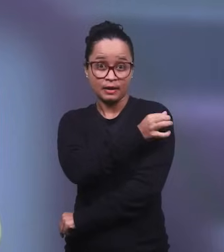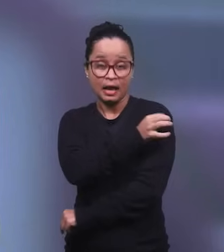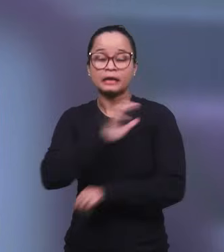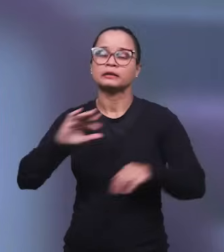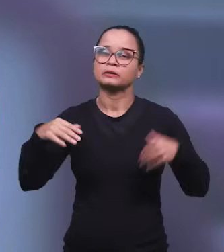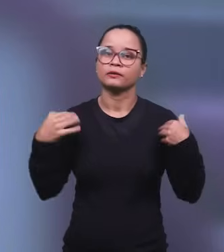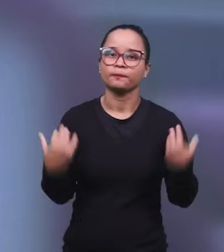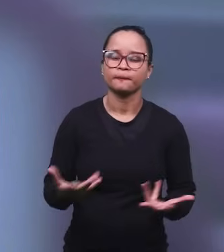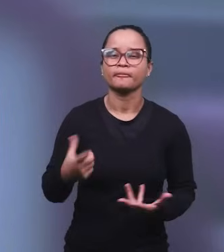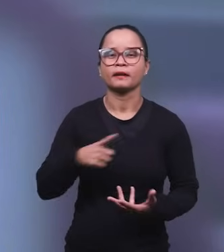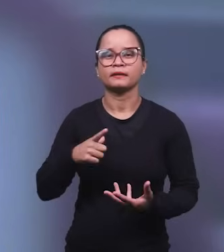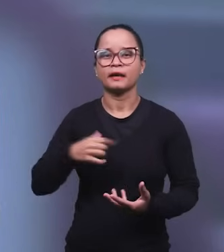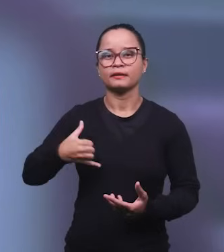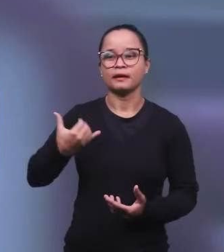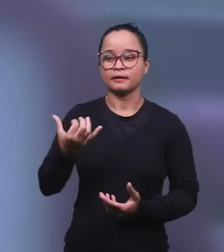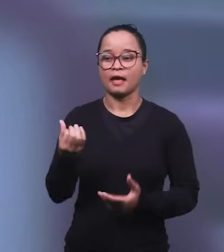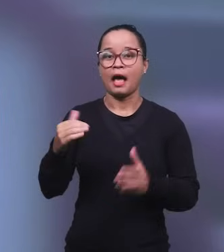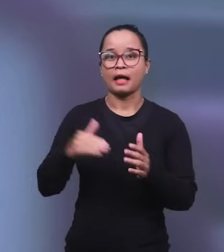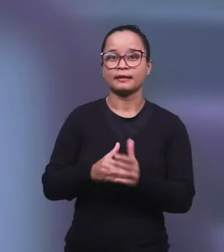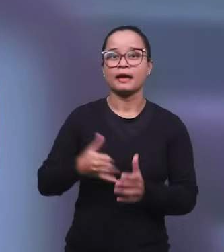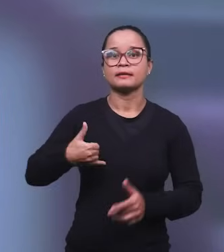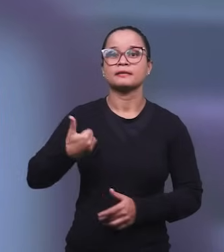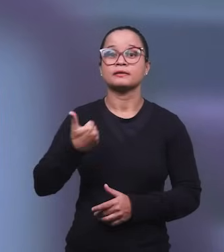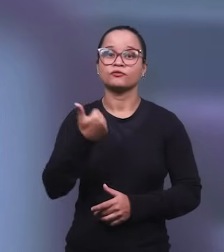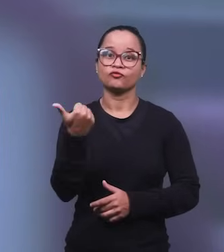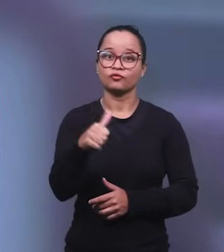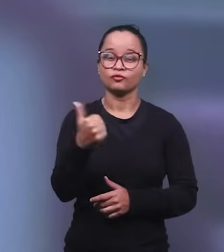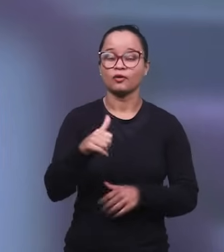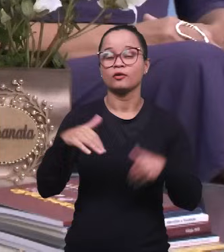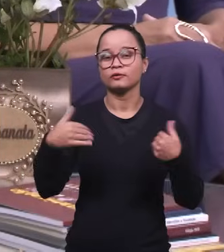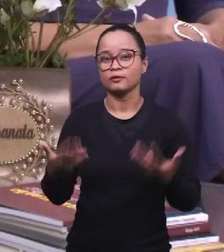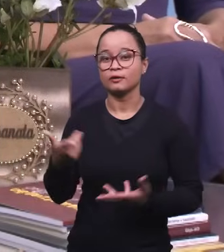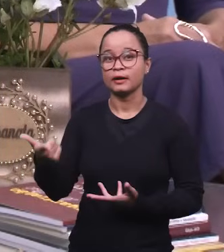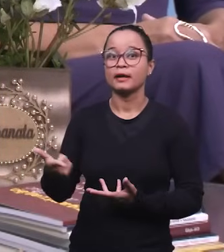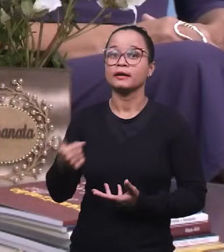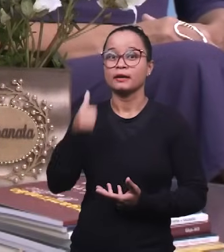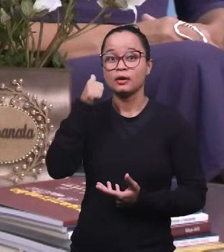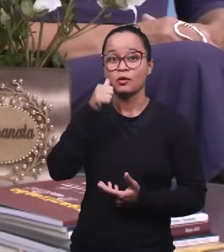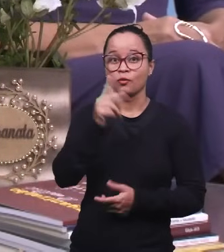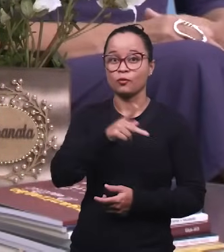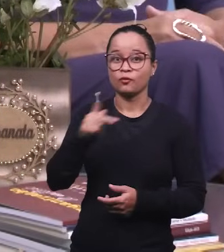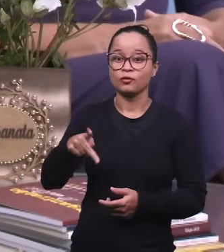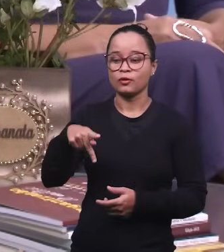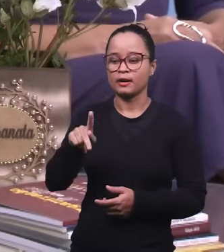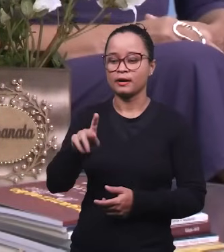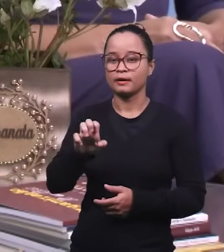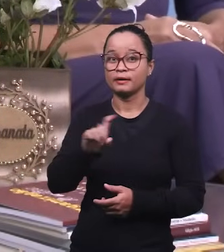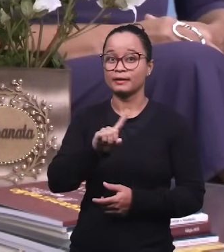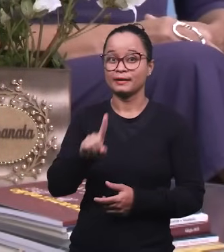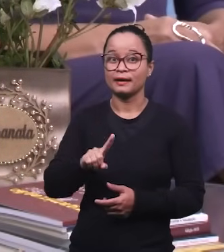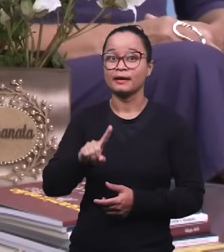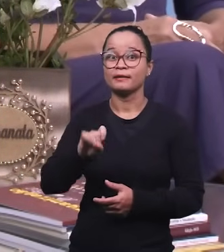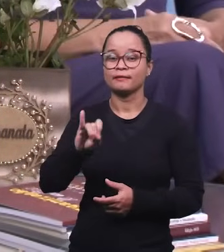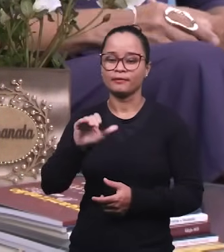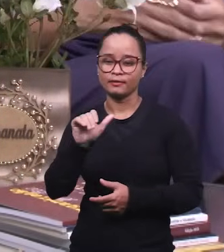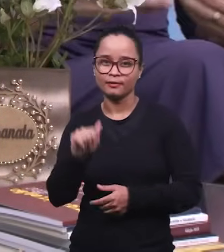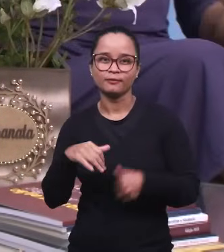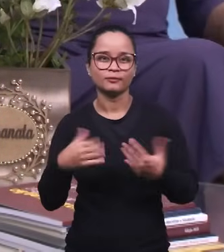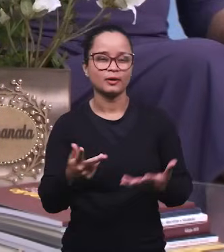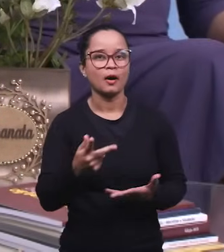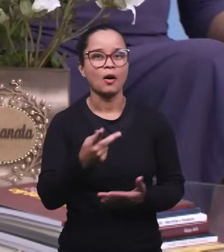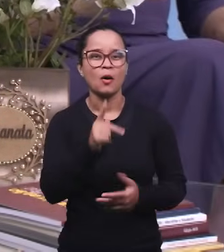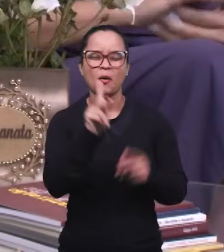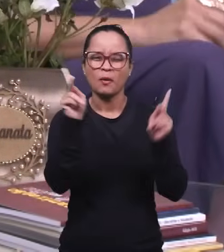e 11 anos. Para isso, estou aqui com a querida professora Késia. A paz do Senhor, Késia. A paz do Senhor, Fernanda. A